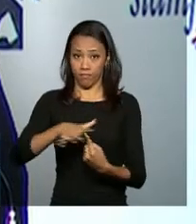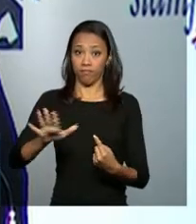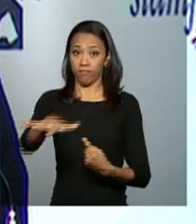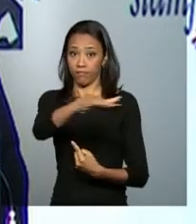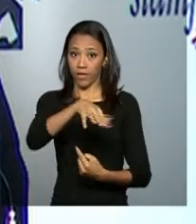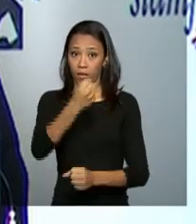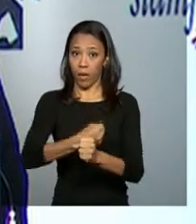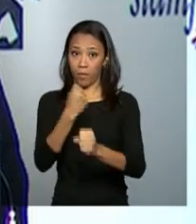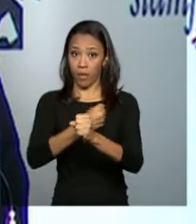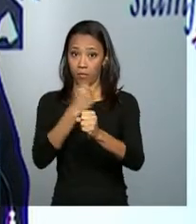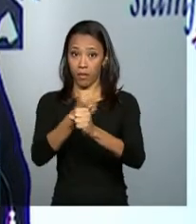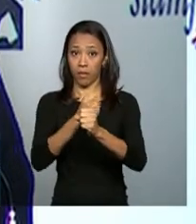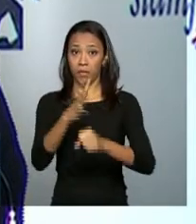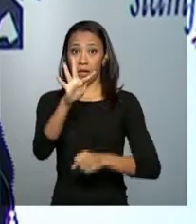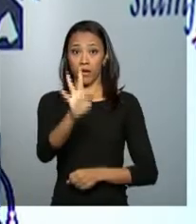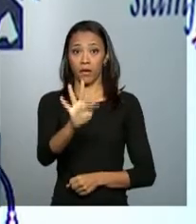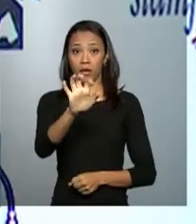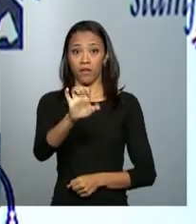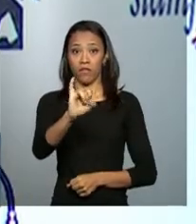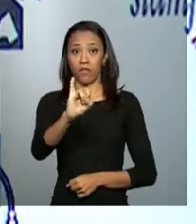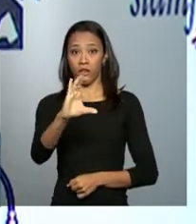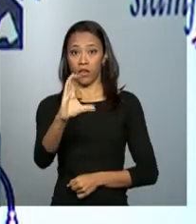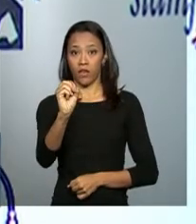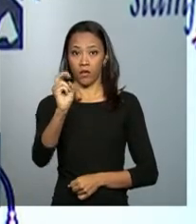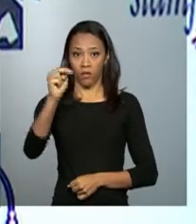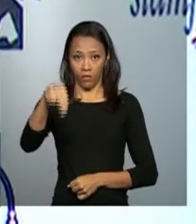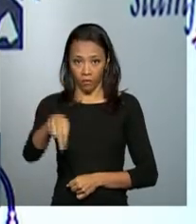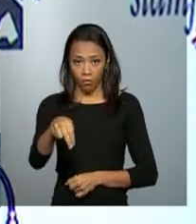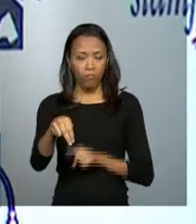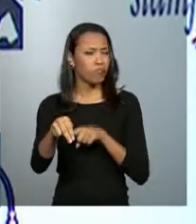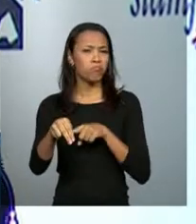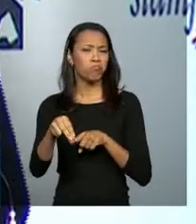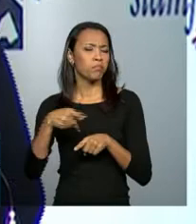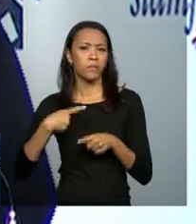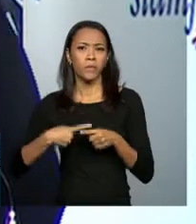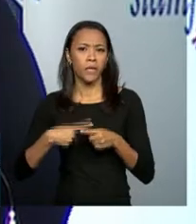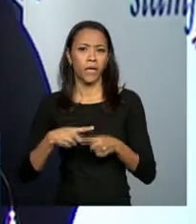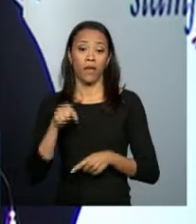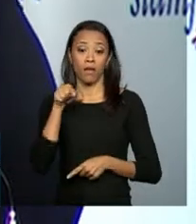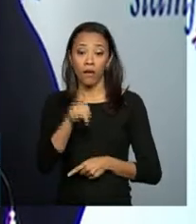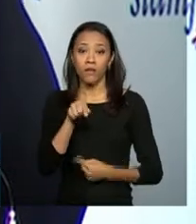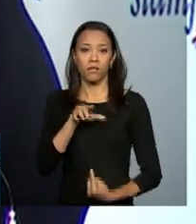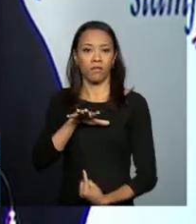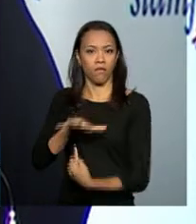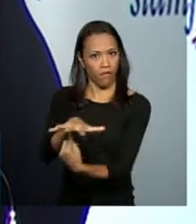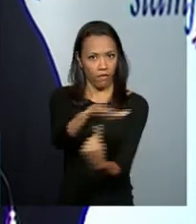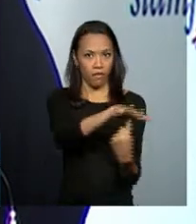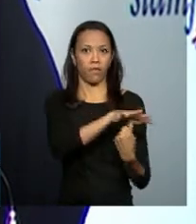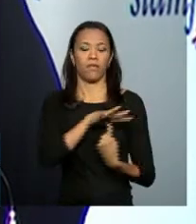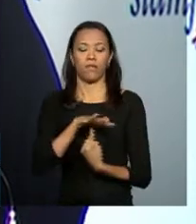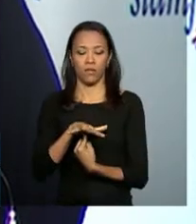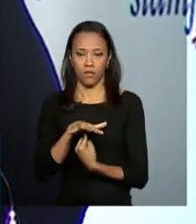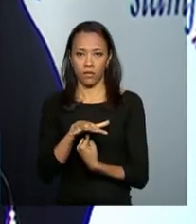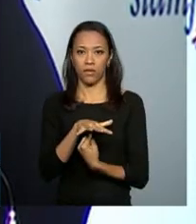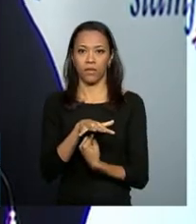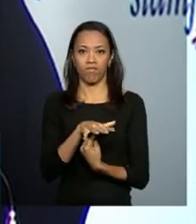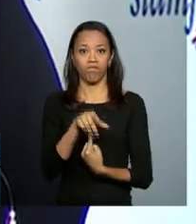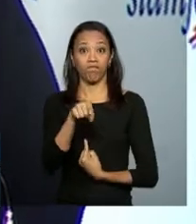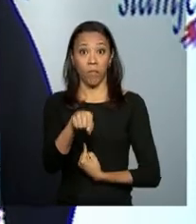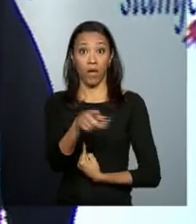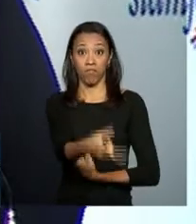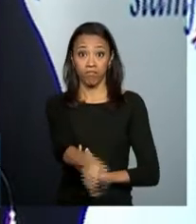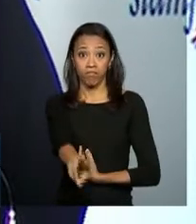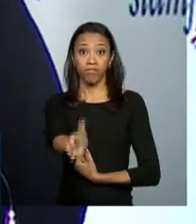o FEICOM Batmate. Por quê? Essa feira, ela é uma